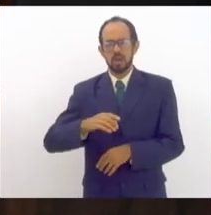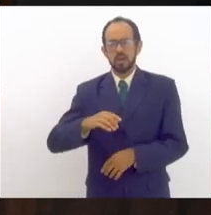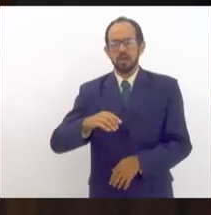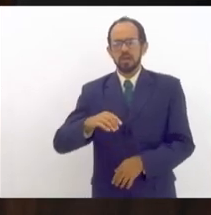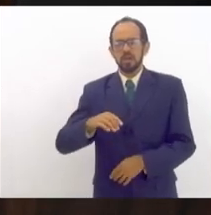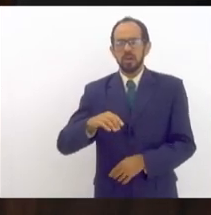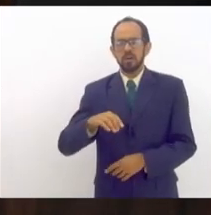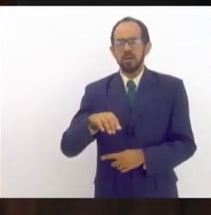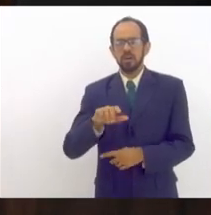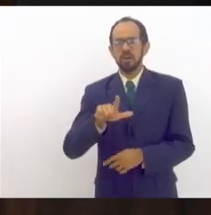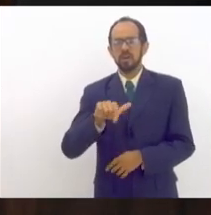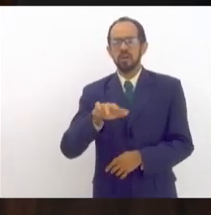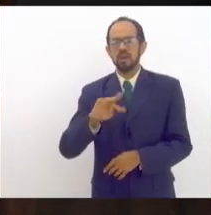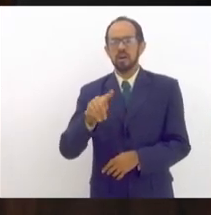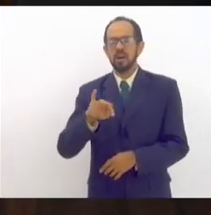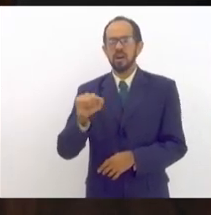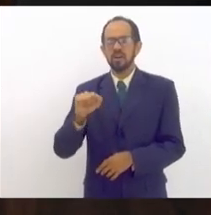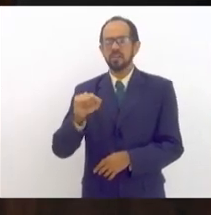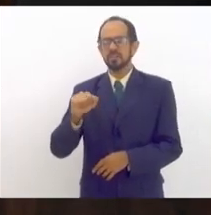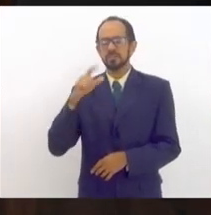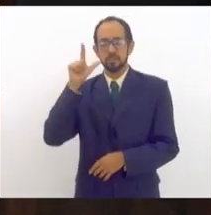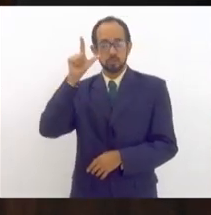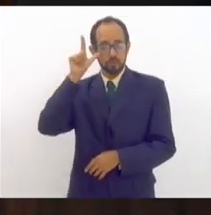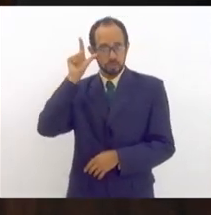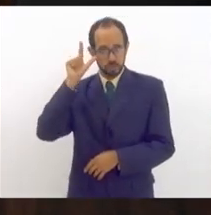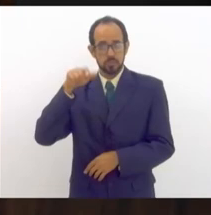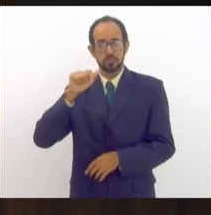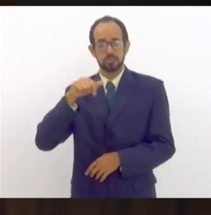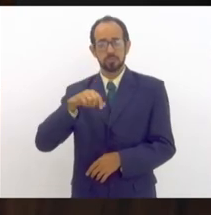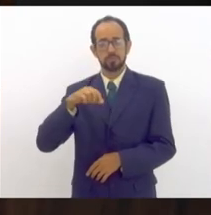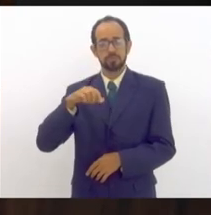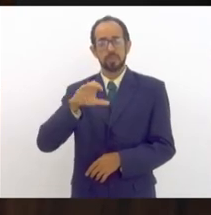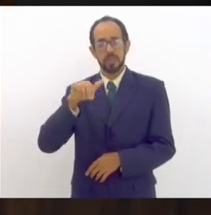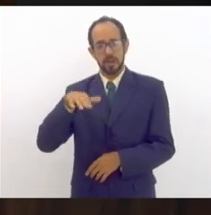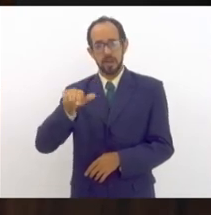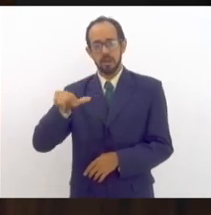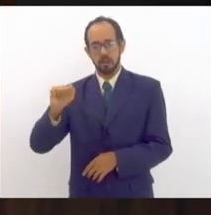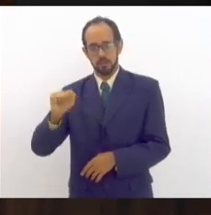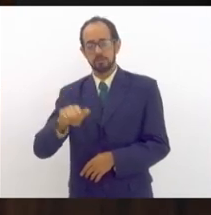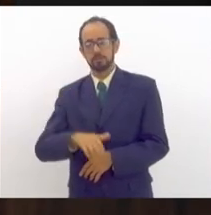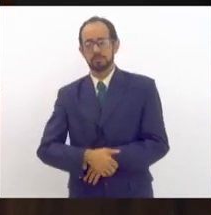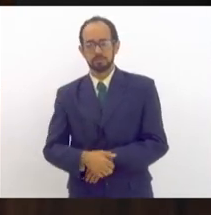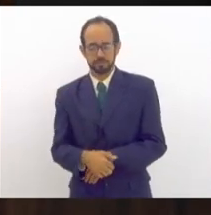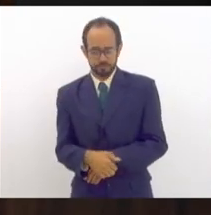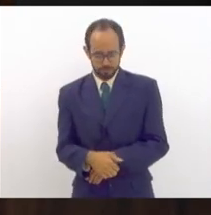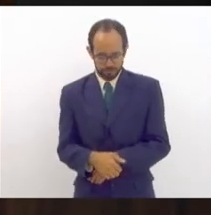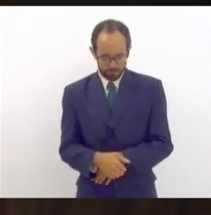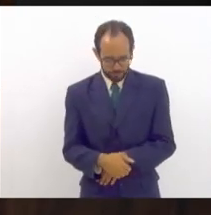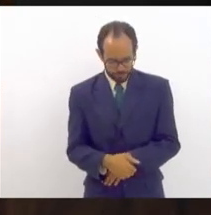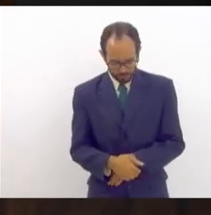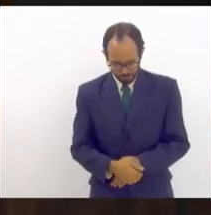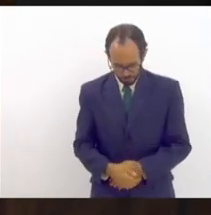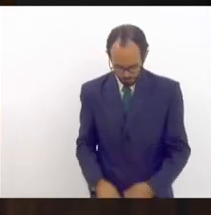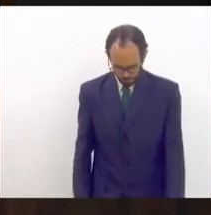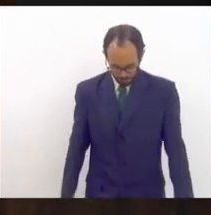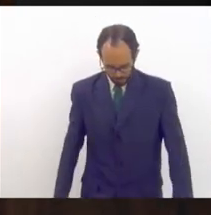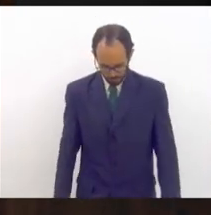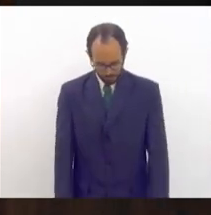deputada Lucinha Deputado Márcio canela deputado